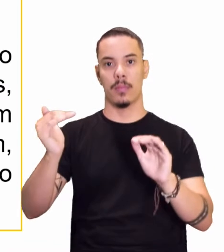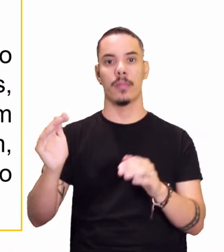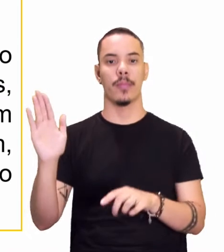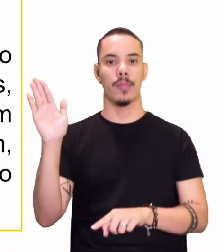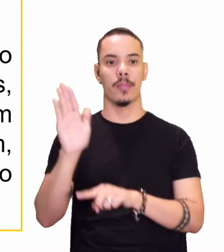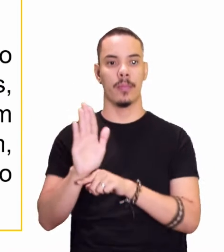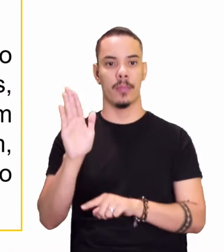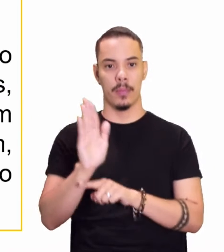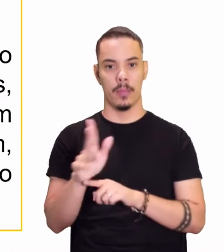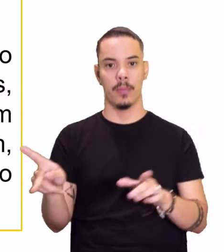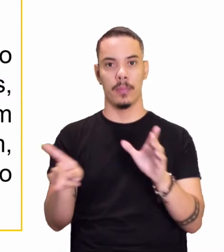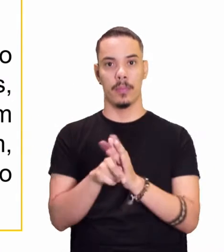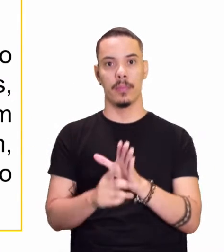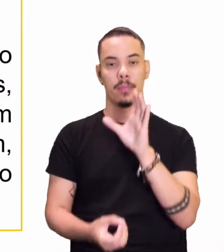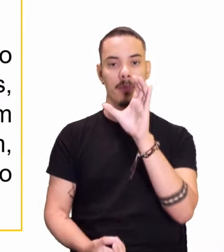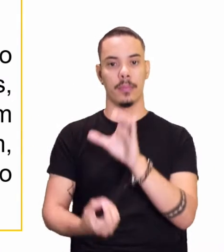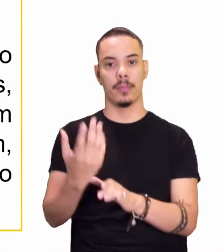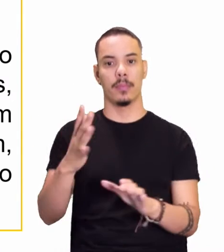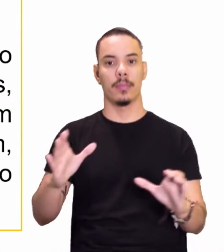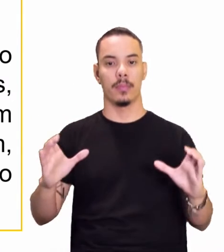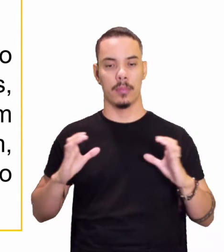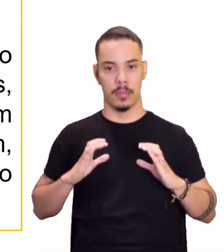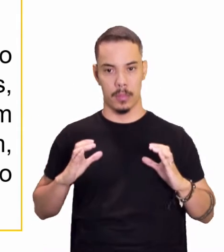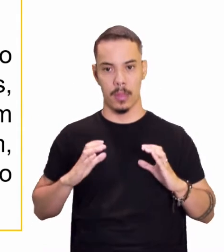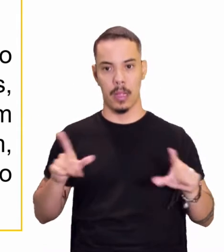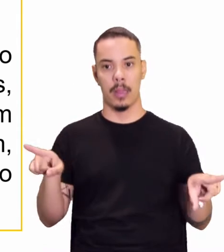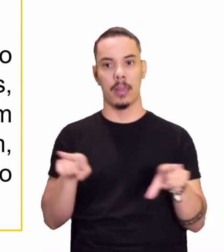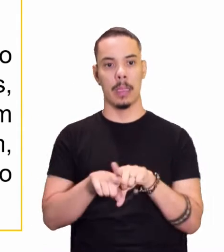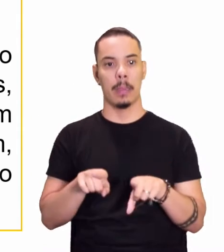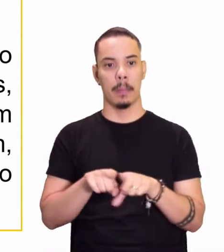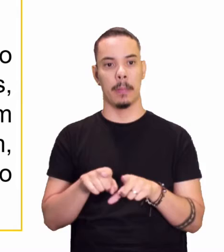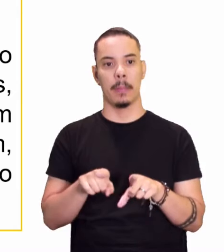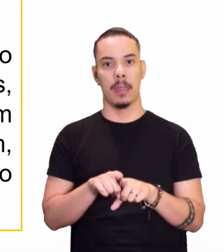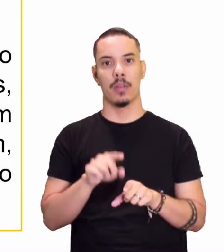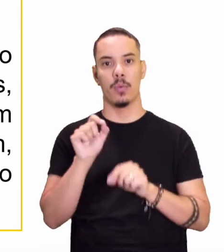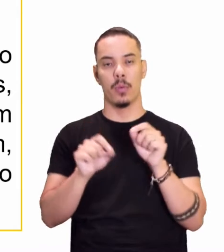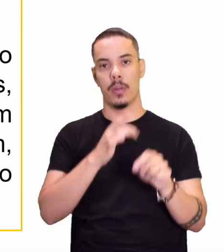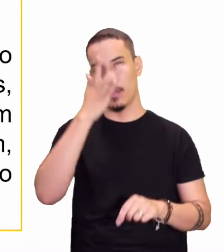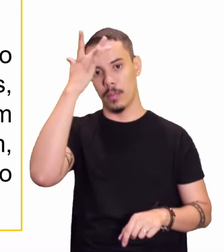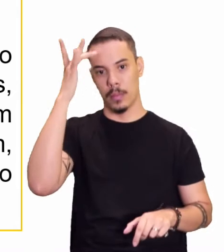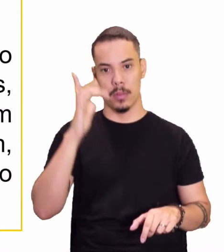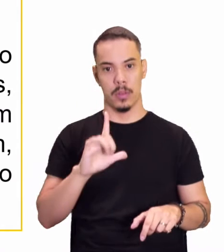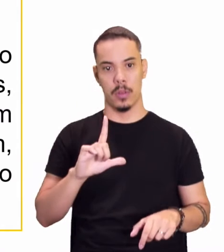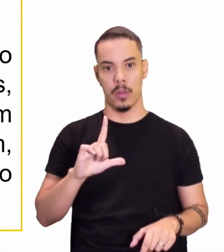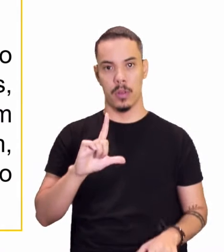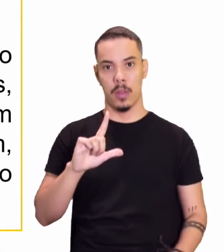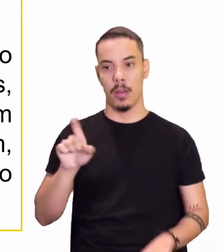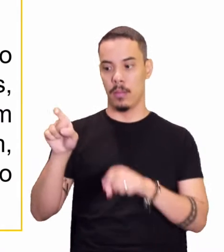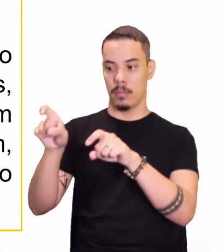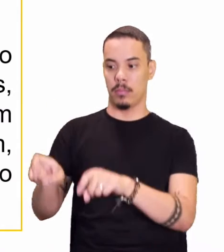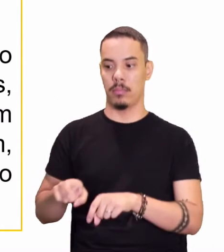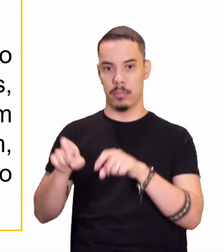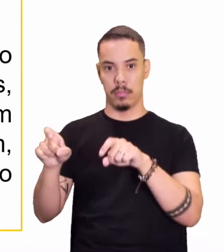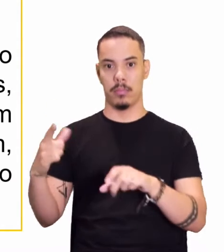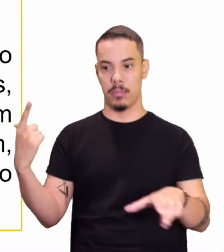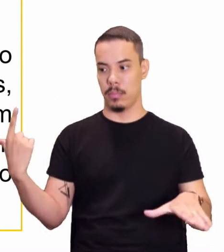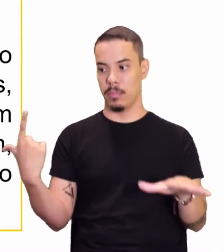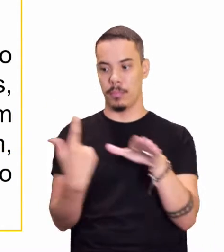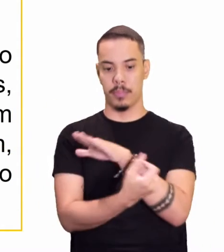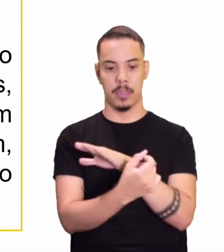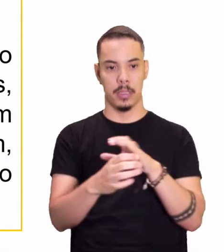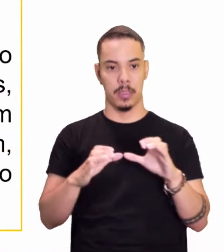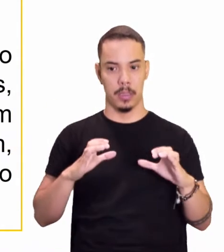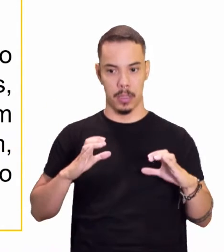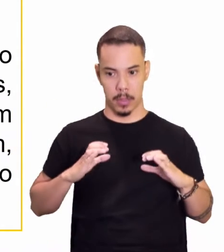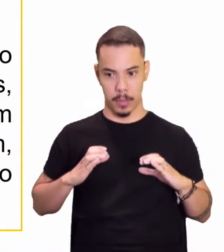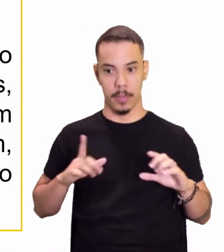contribuiu para o surgimento de cidades e também para a emigração do campo para a cidade. Fatos